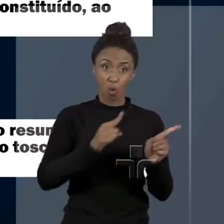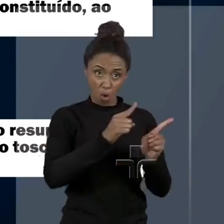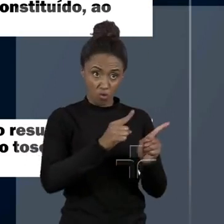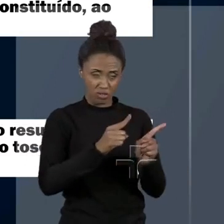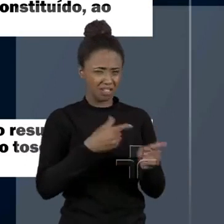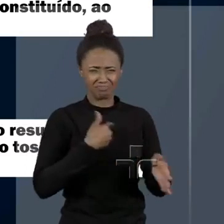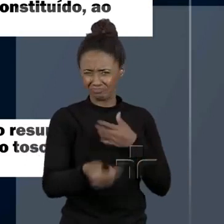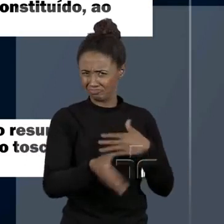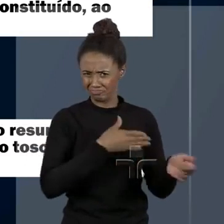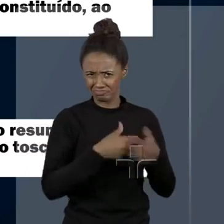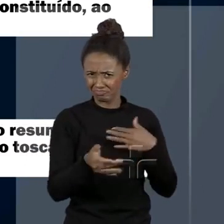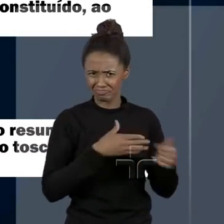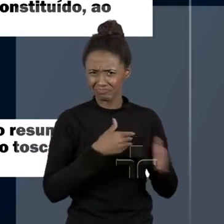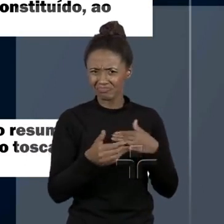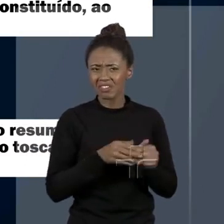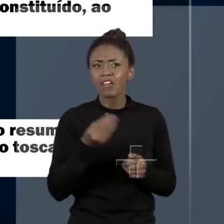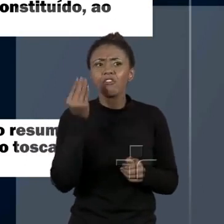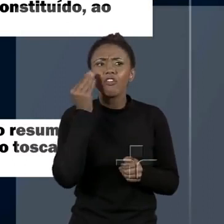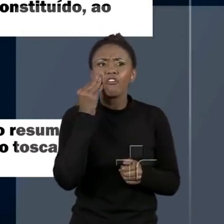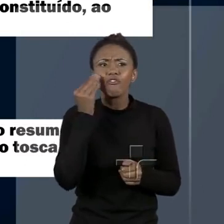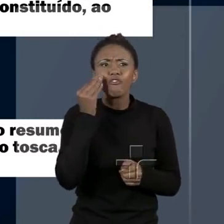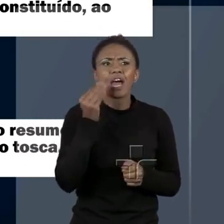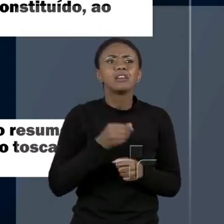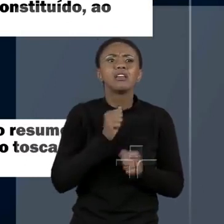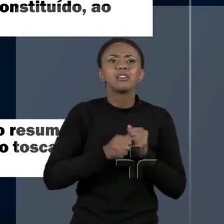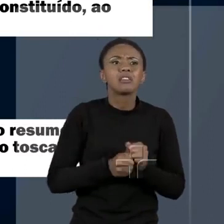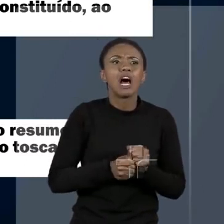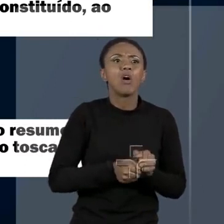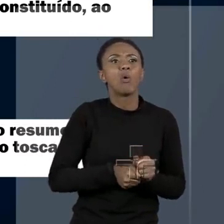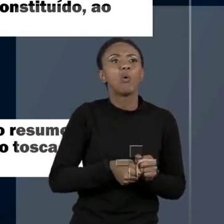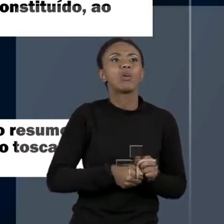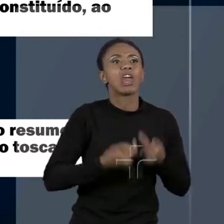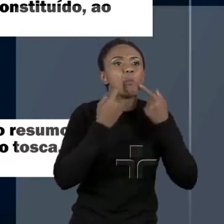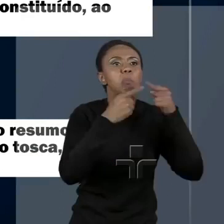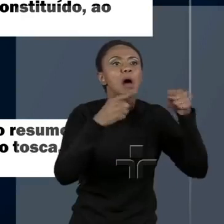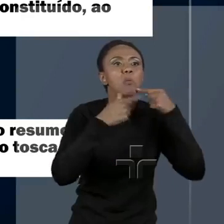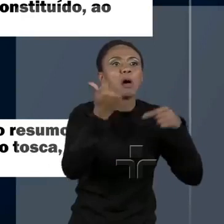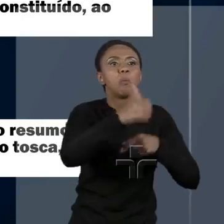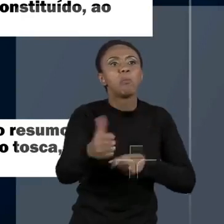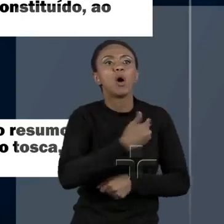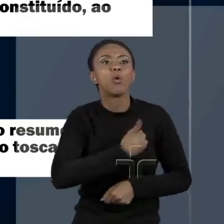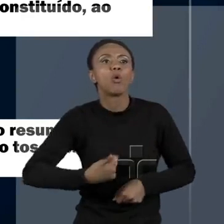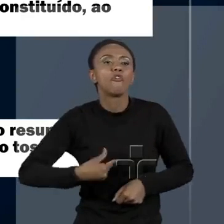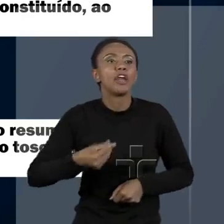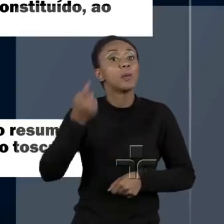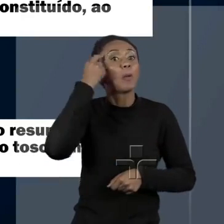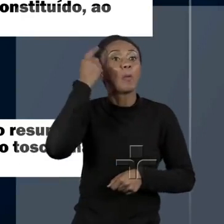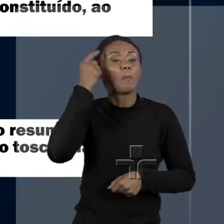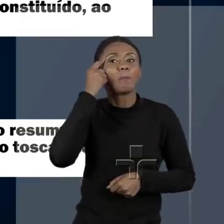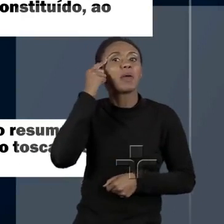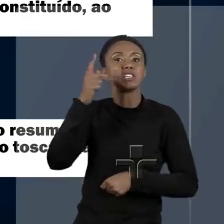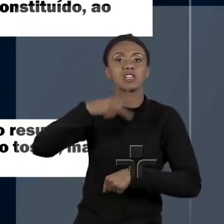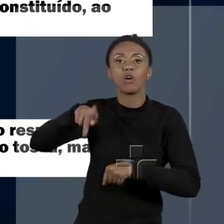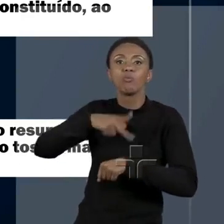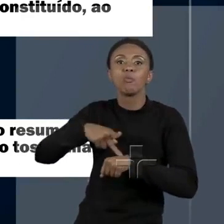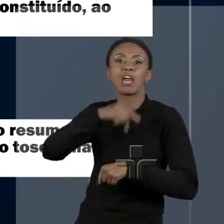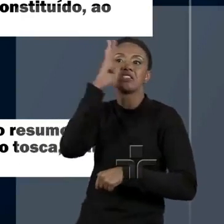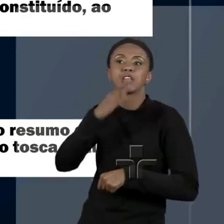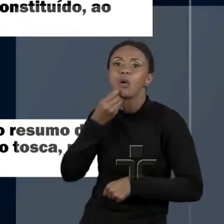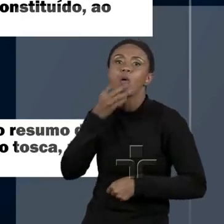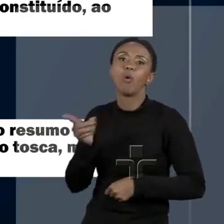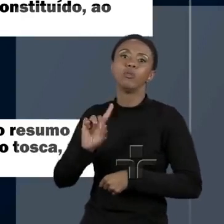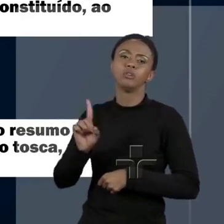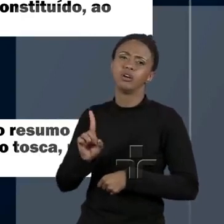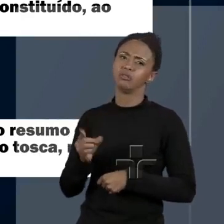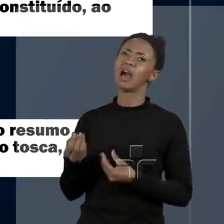quem for, vai procurar sabotar o governo constituído ao invés de decidir pelo bem do país? E a Esther Zancan